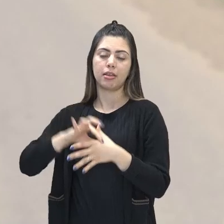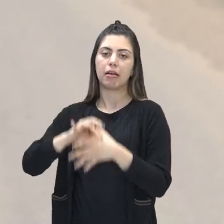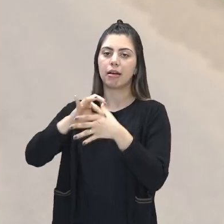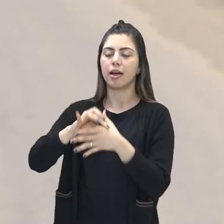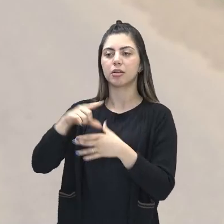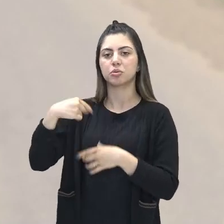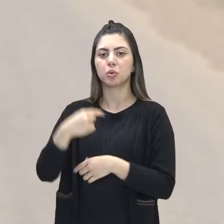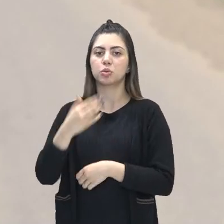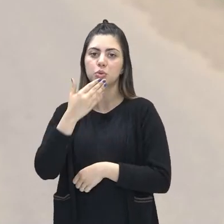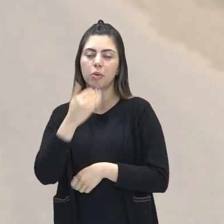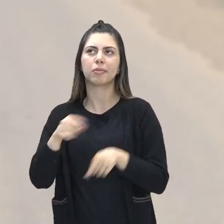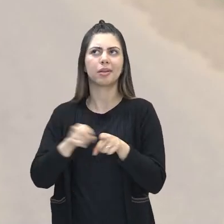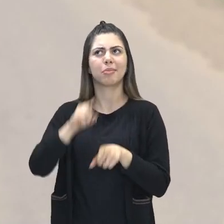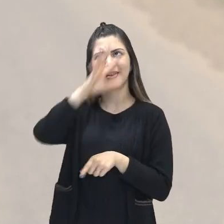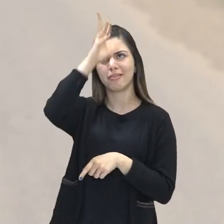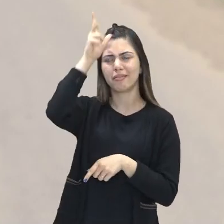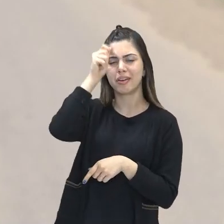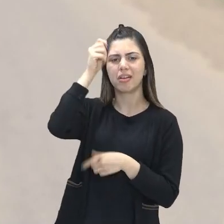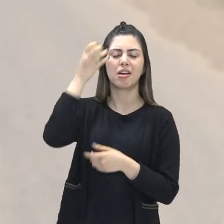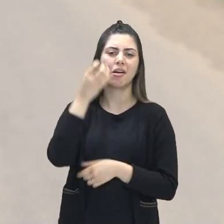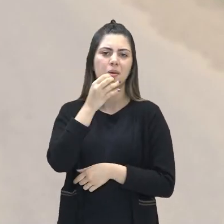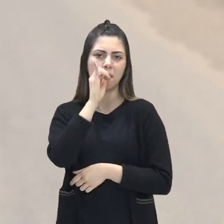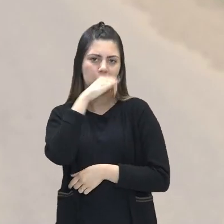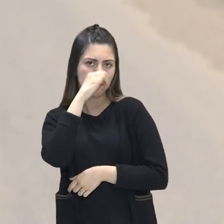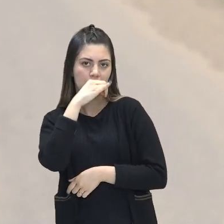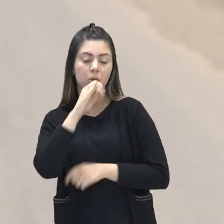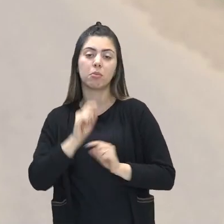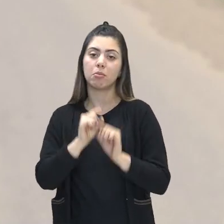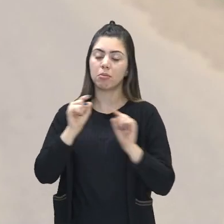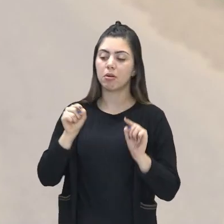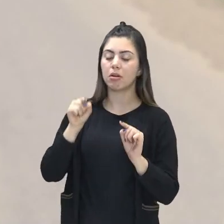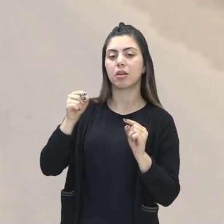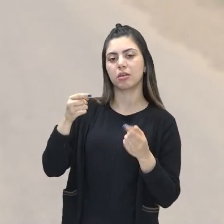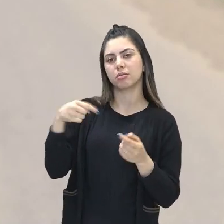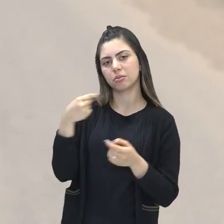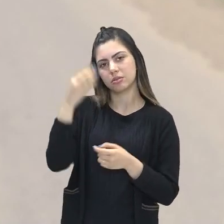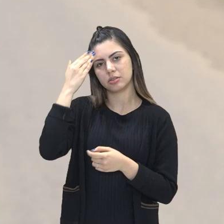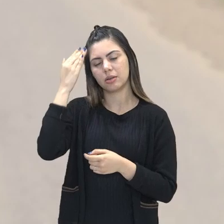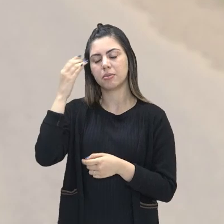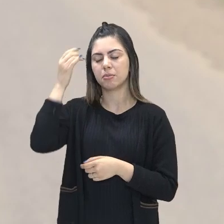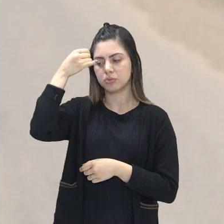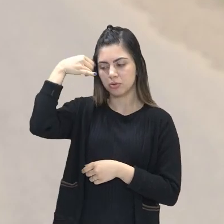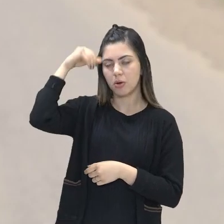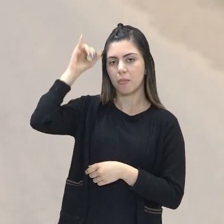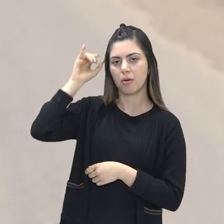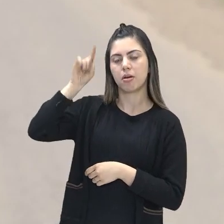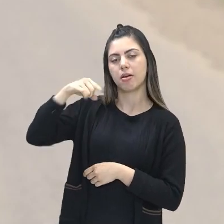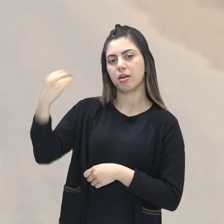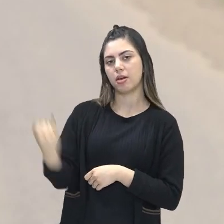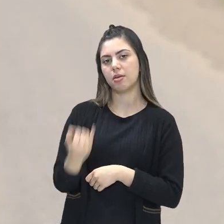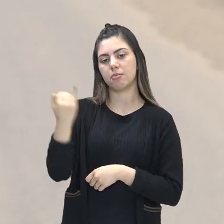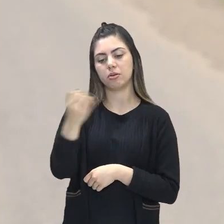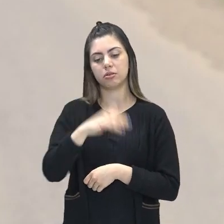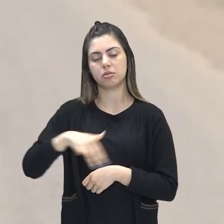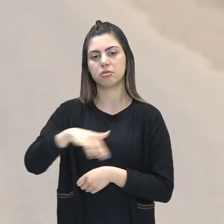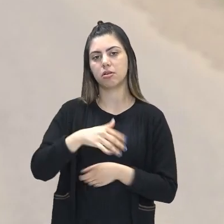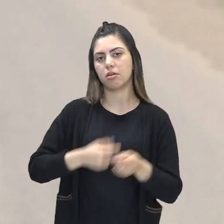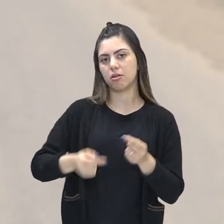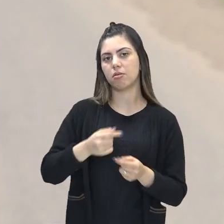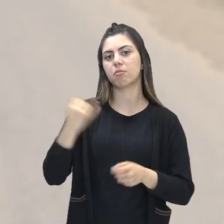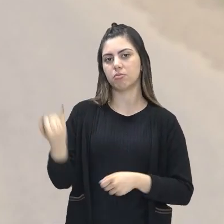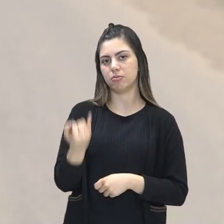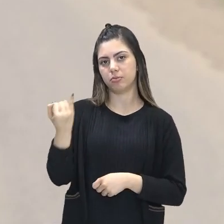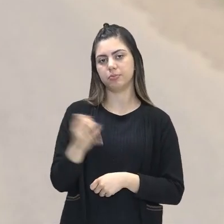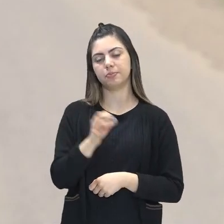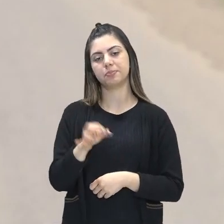consumida, a de frango também, né? Enfim, porco também, mas o boi, o gado, né? Ele tem uma importância econômica ali muito relevante, né?